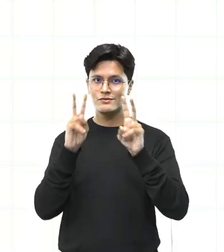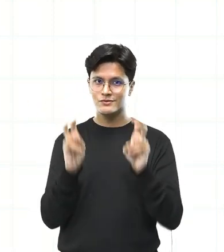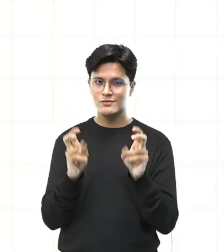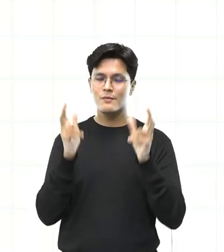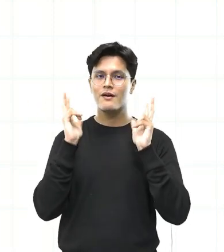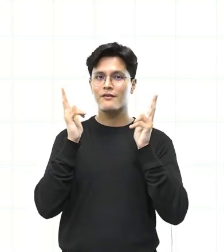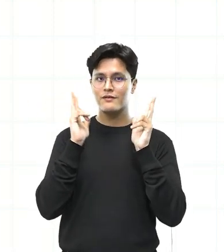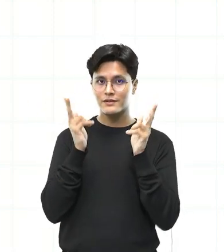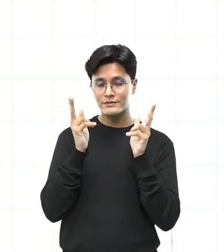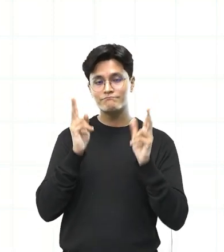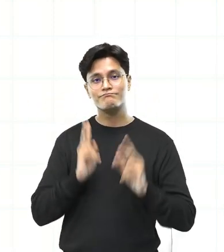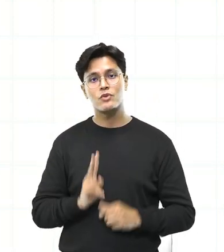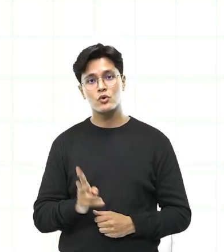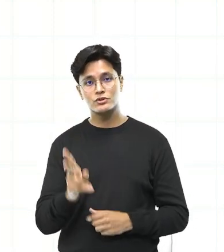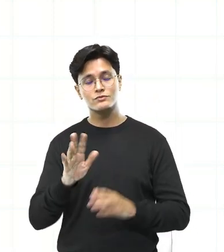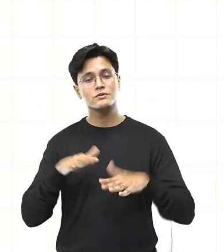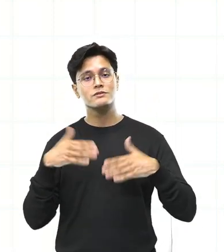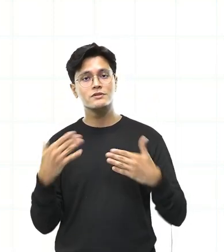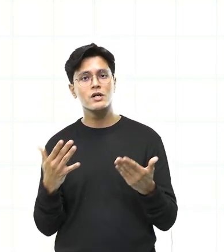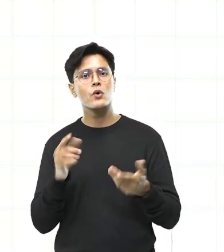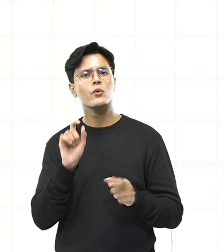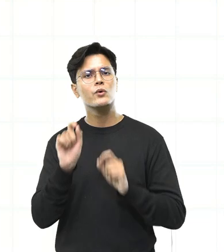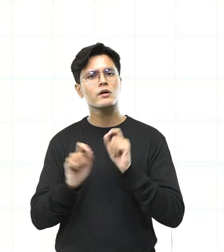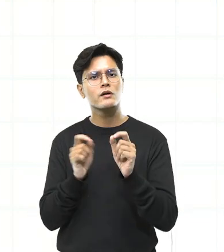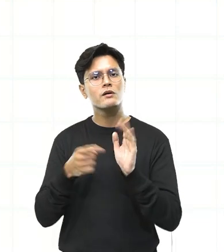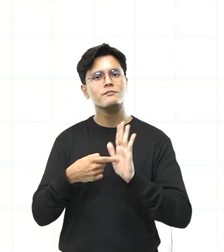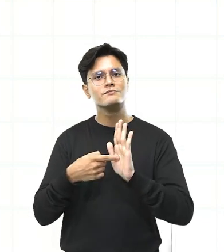Nós continuamos, então, com fatos, né?